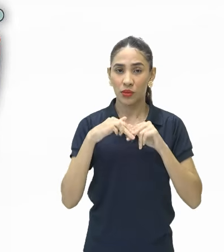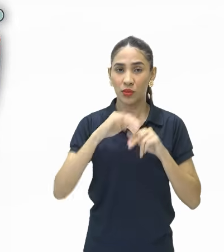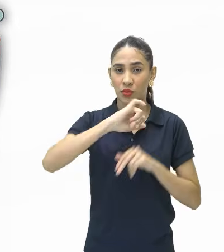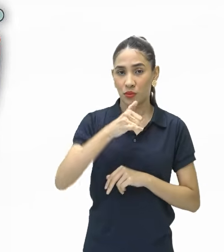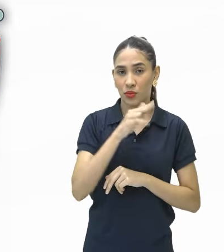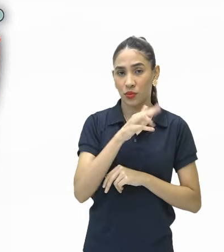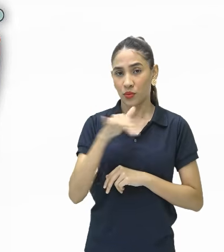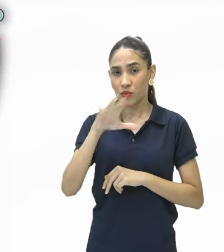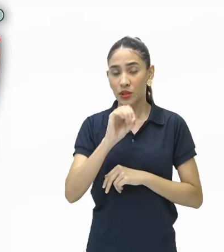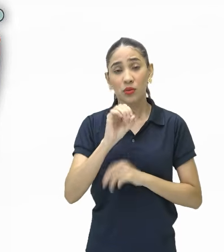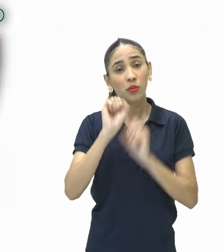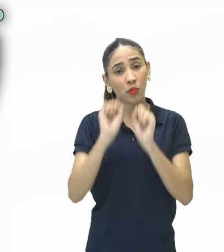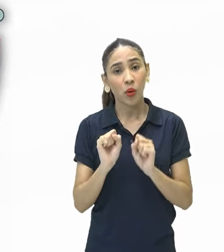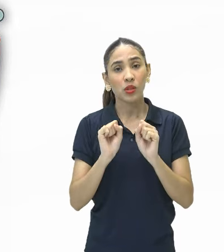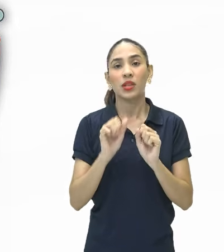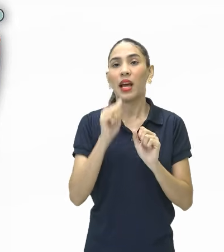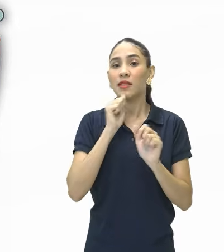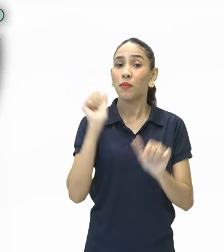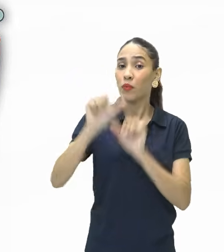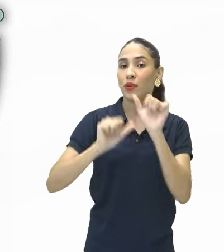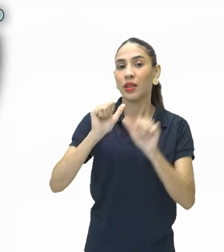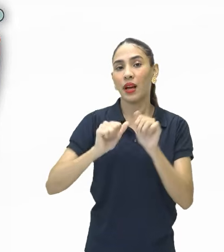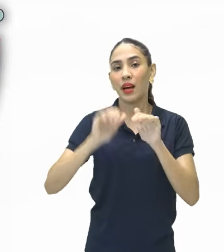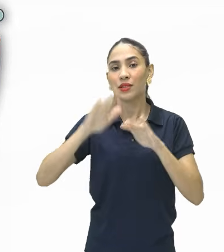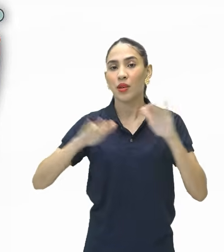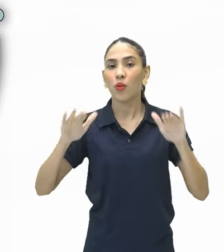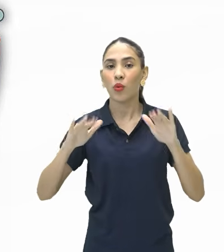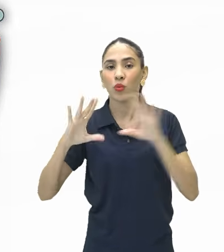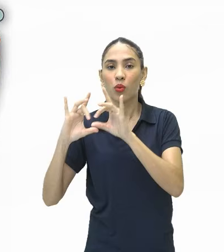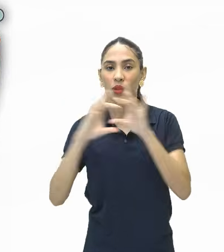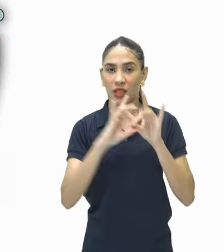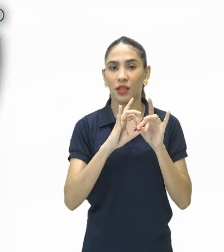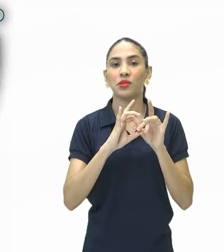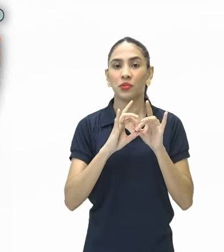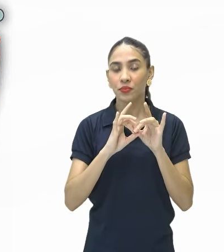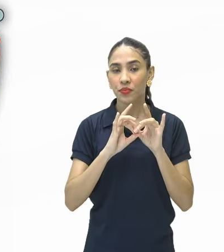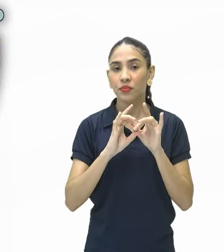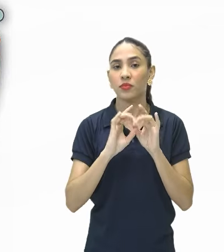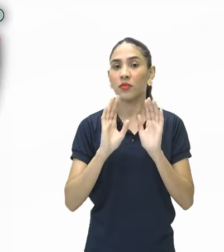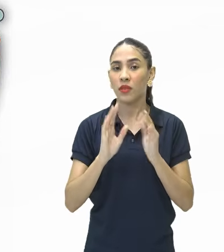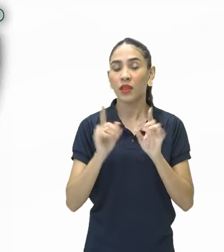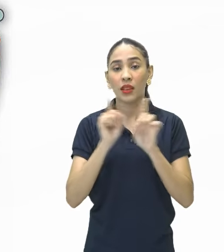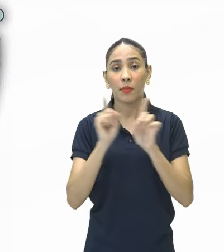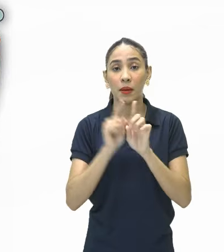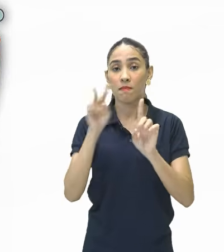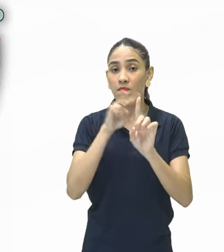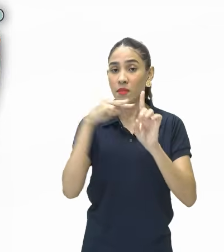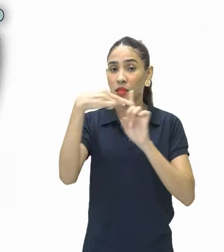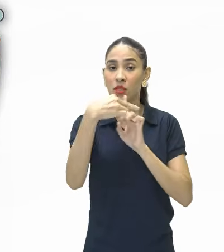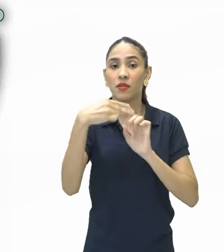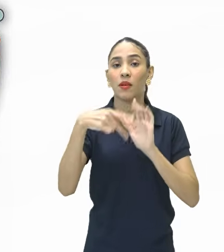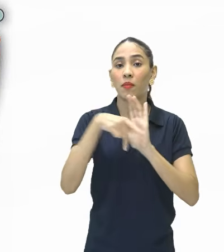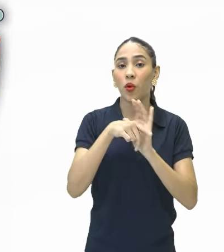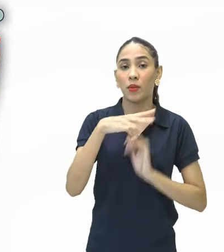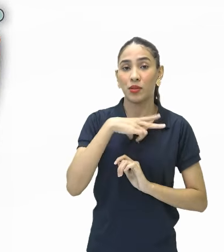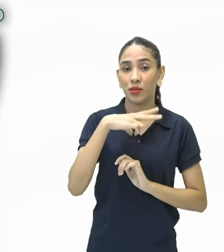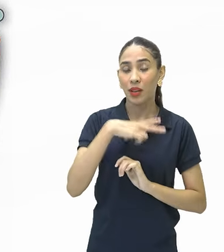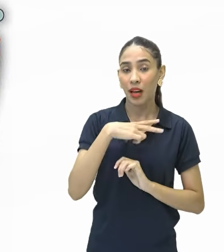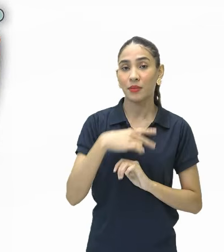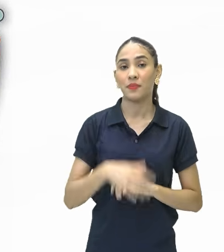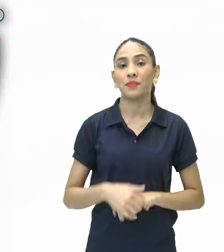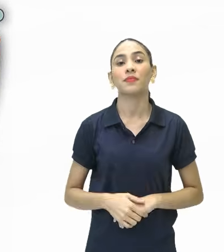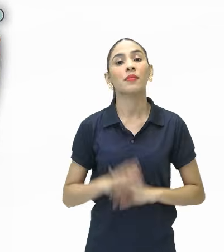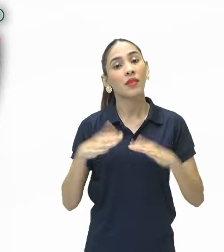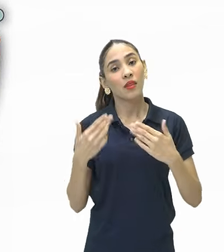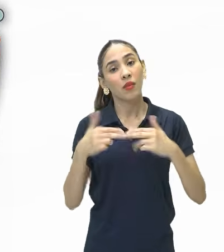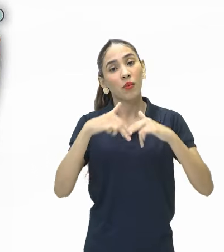de valor pode variar de acordo com esse contexto aí e com essa perspectiva pessoal.